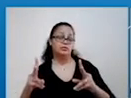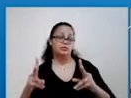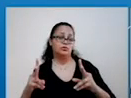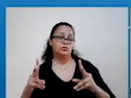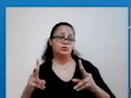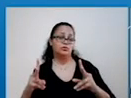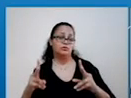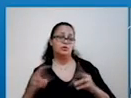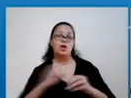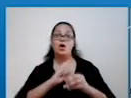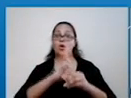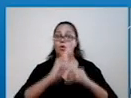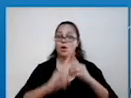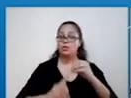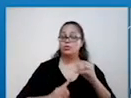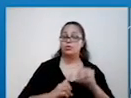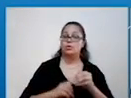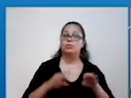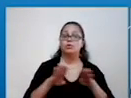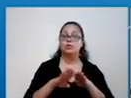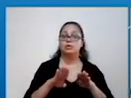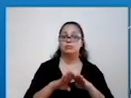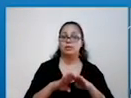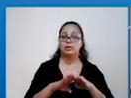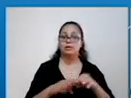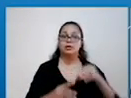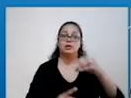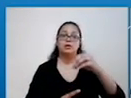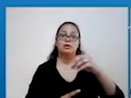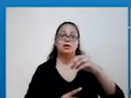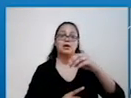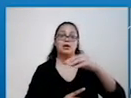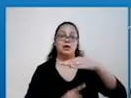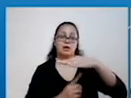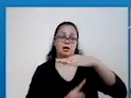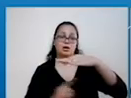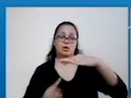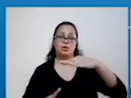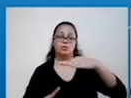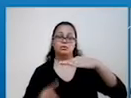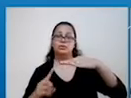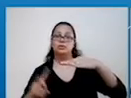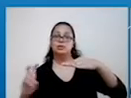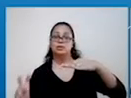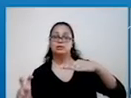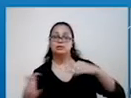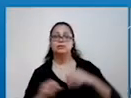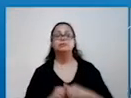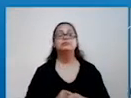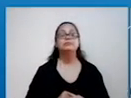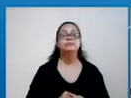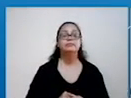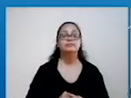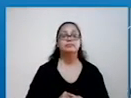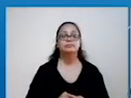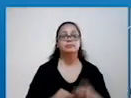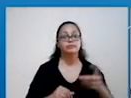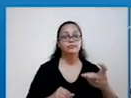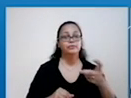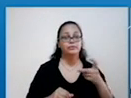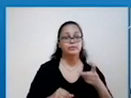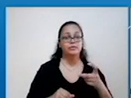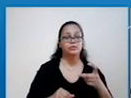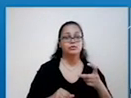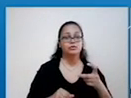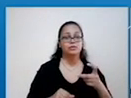atômico também. O primeiro tem o número atômico 11, o segundo tem o número atômico 15. O elemento X tem número de nêutrons 9 e o